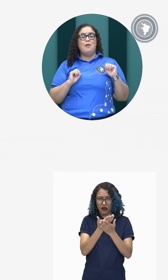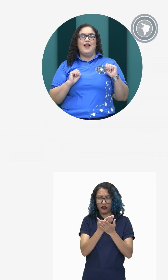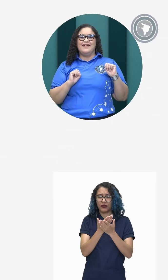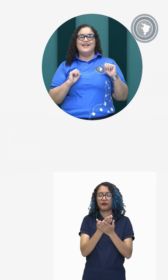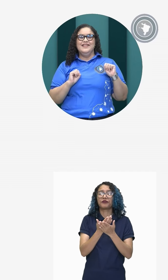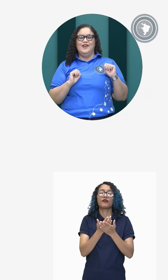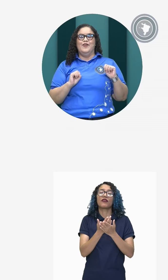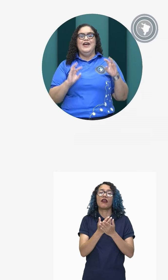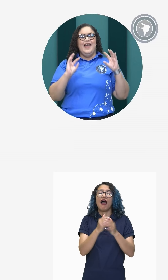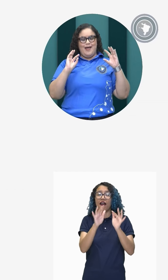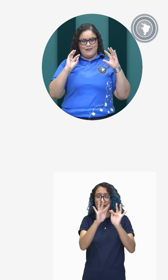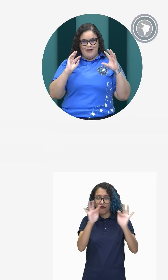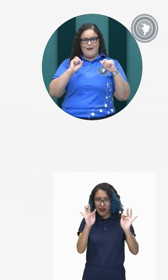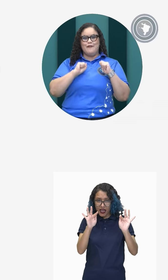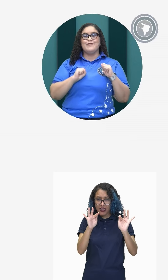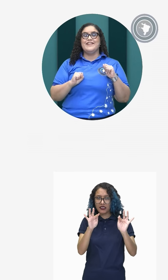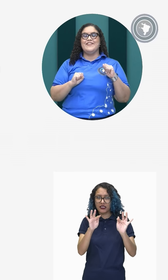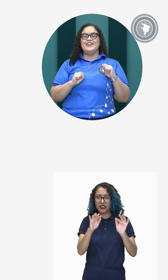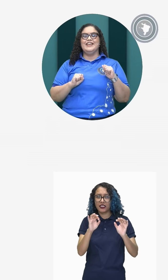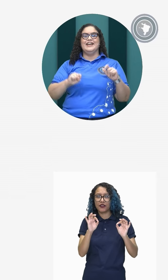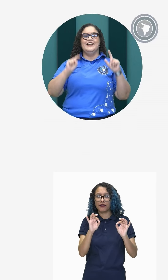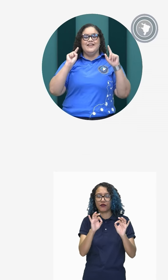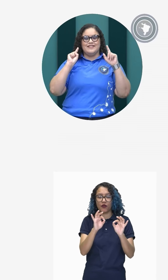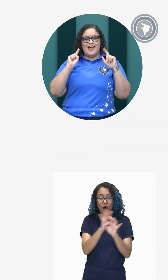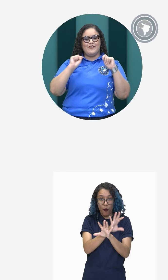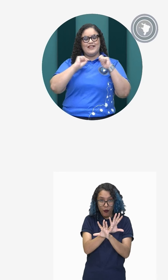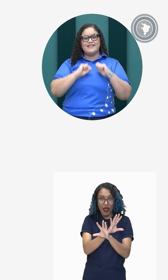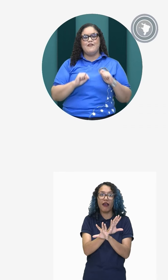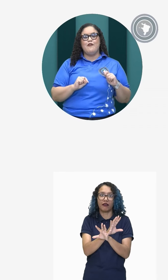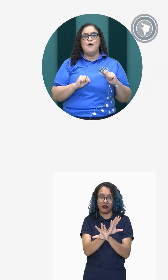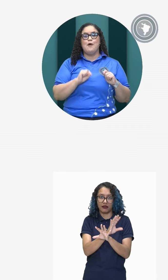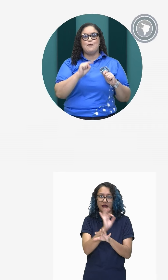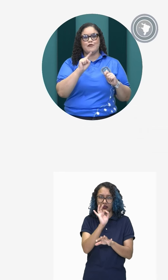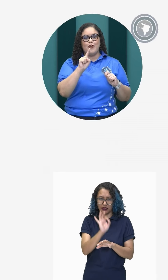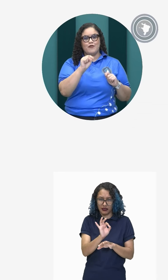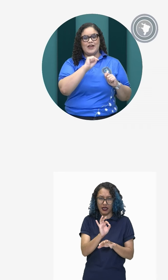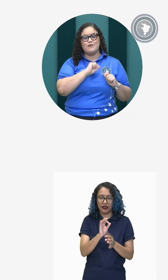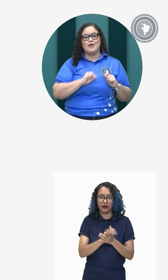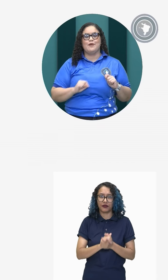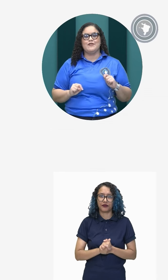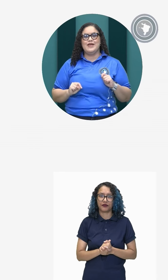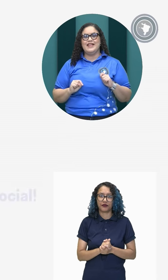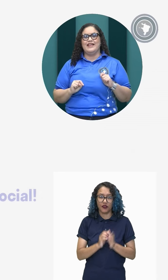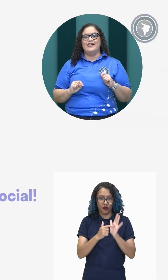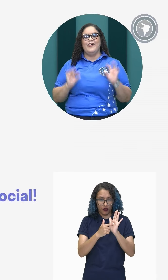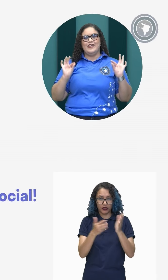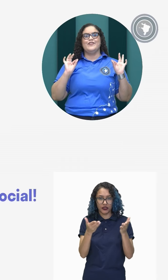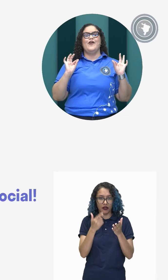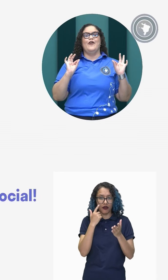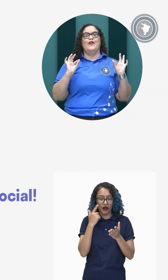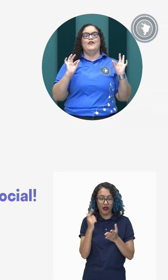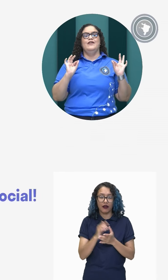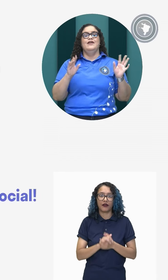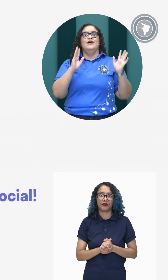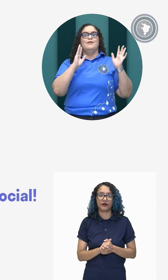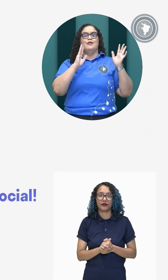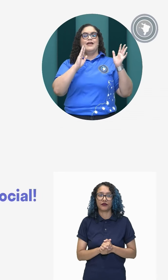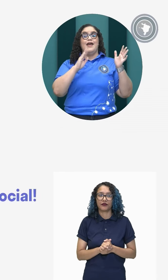assim completa, não. Ela estava completinha, estava dessa forma como nós veremos na próxima tela. Olhem